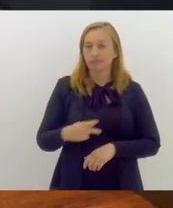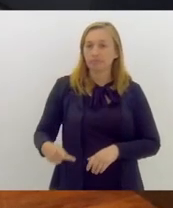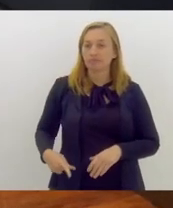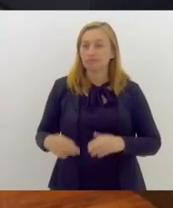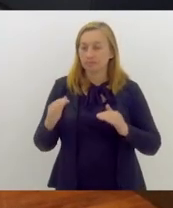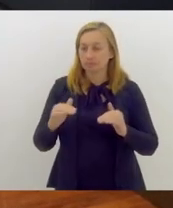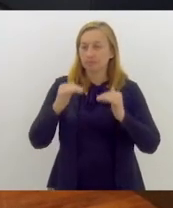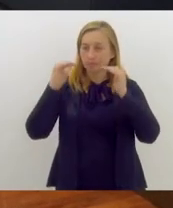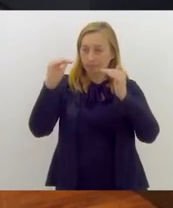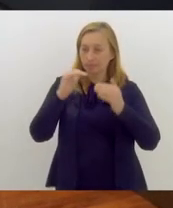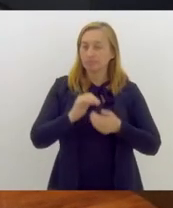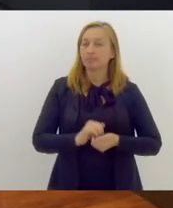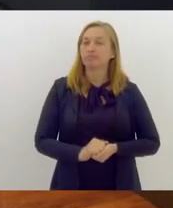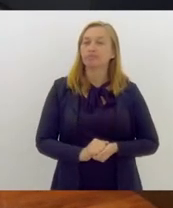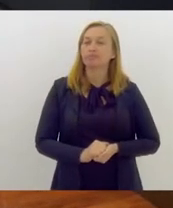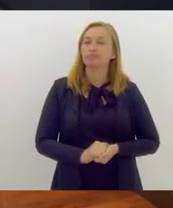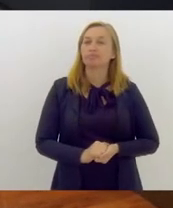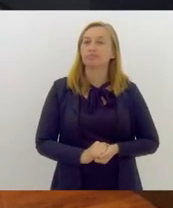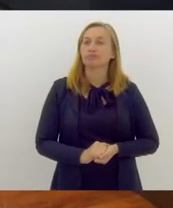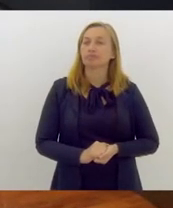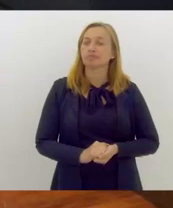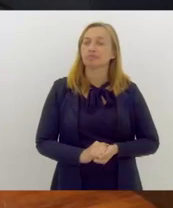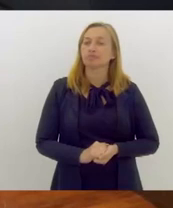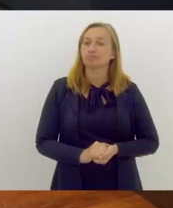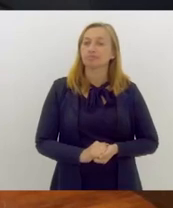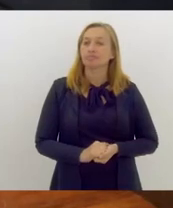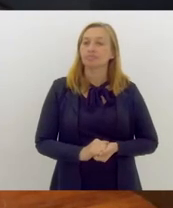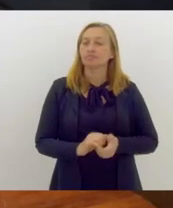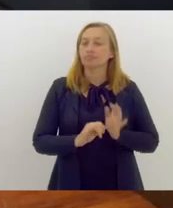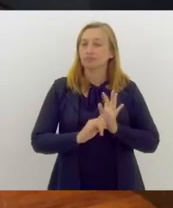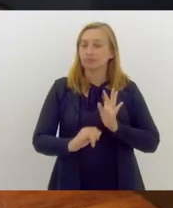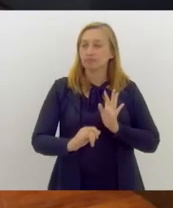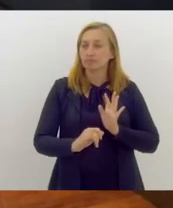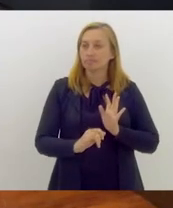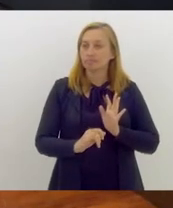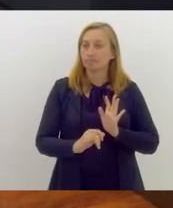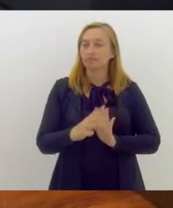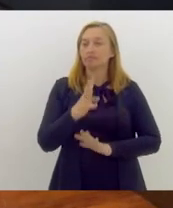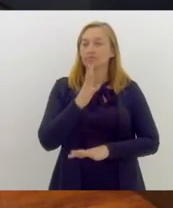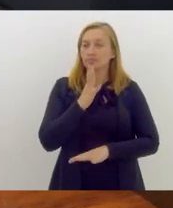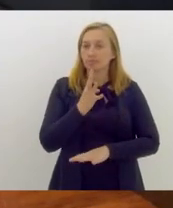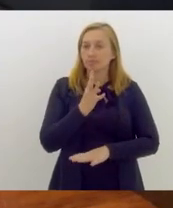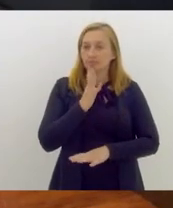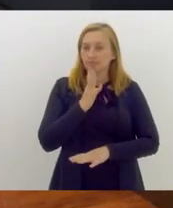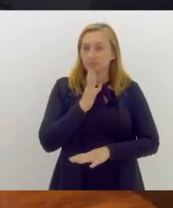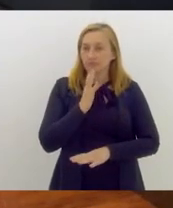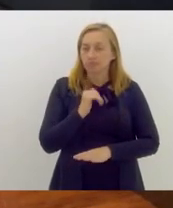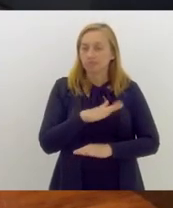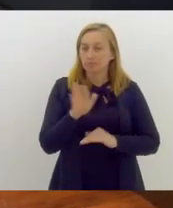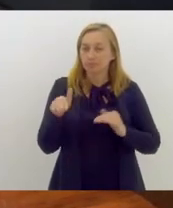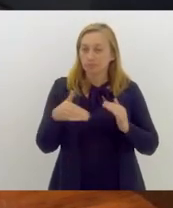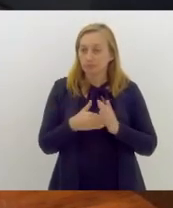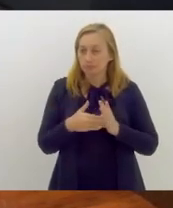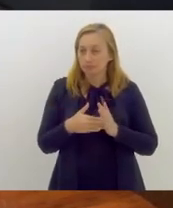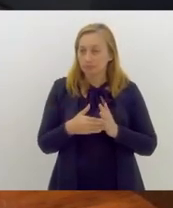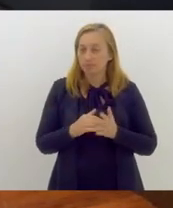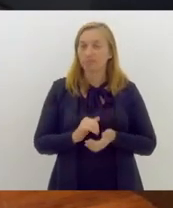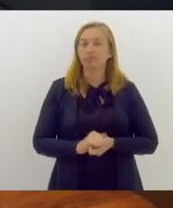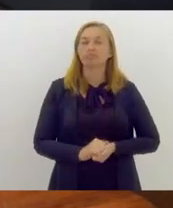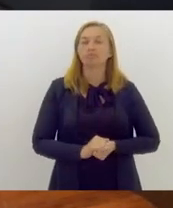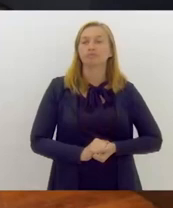essa reunião esta sente-se no Diário Oficial para ser de conhecimento amplo geral e